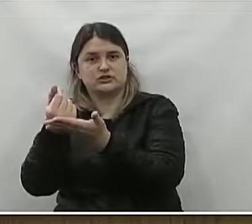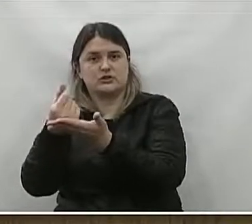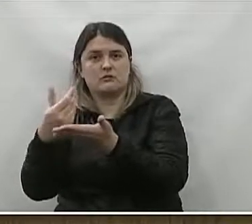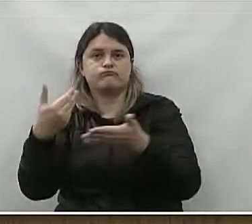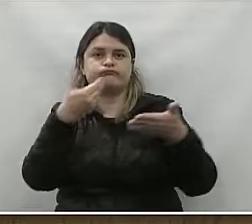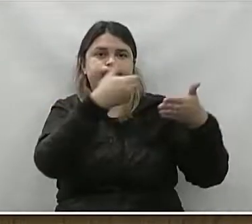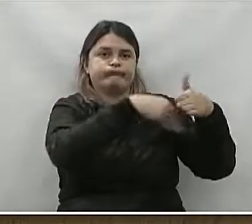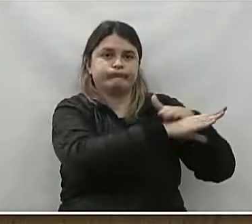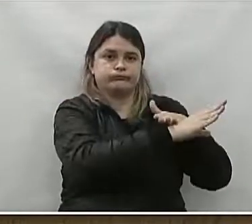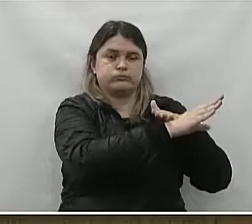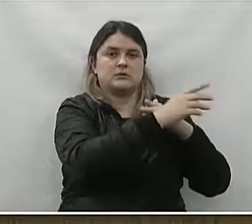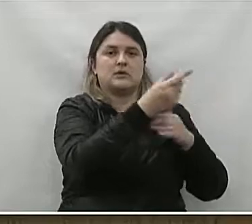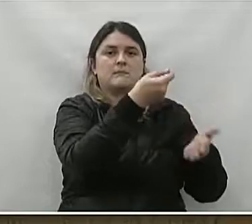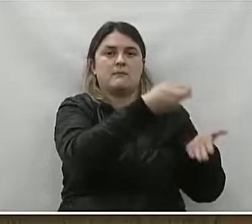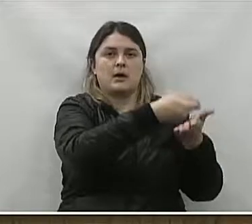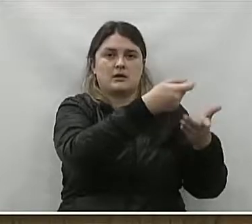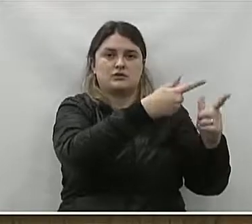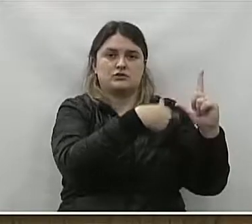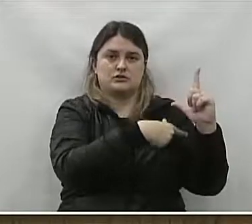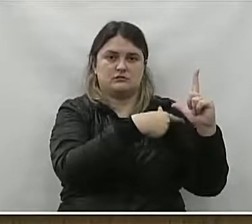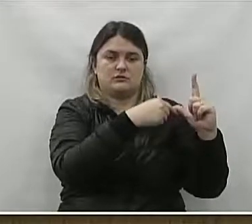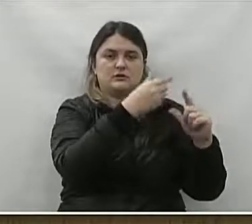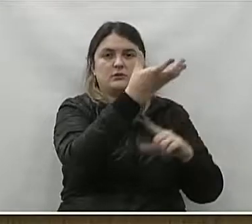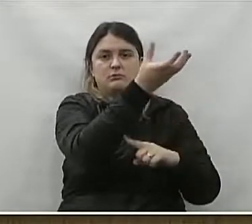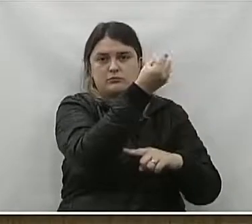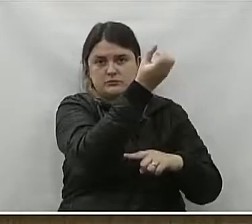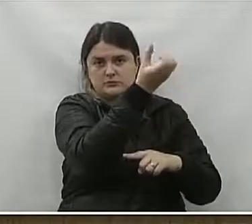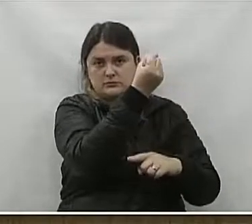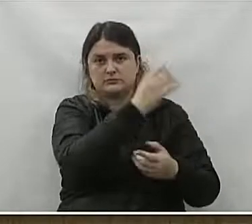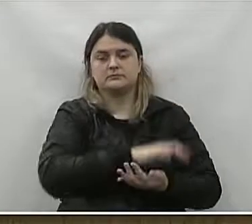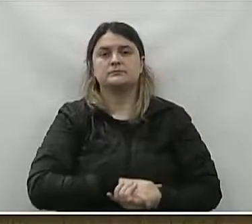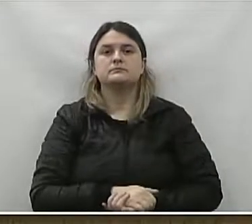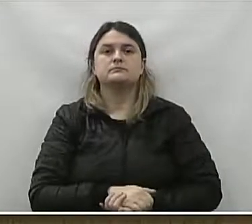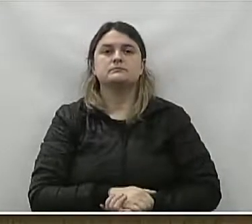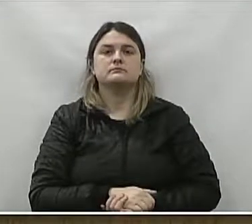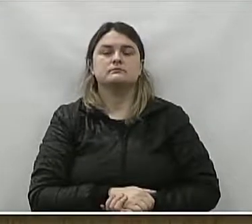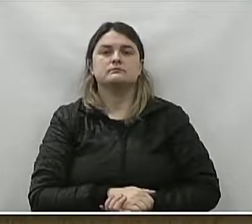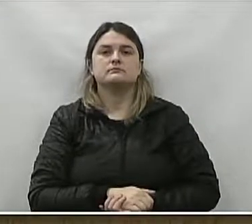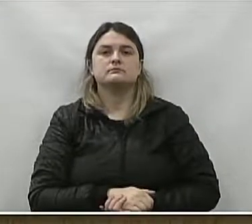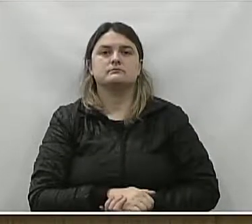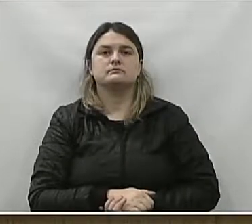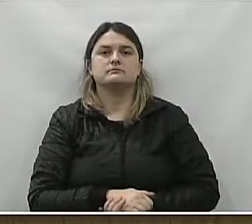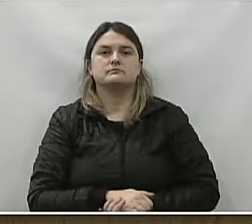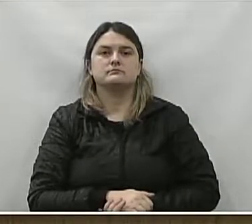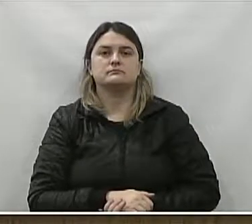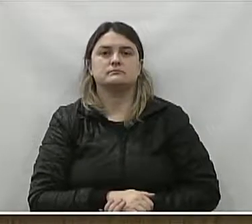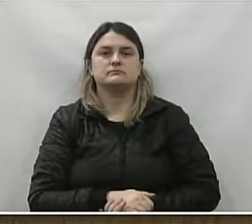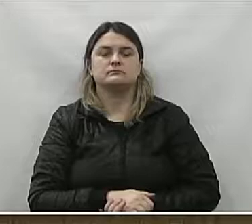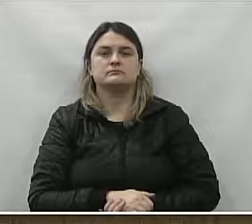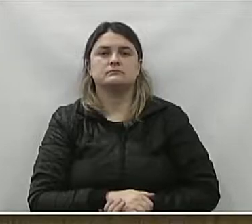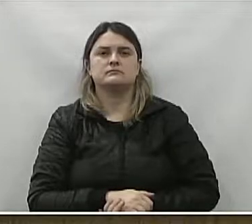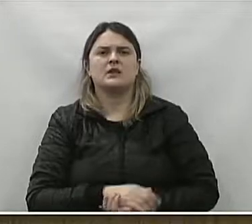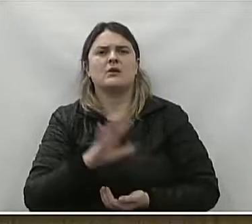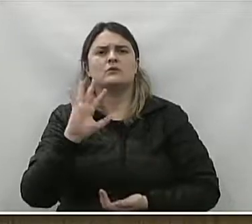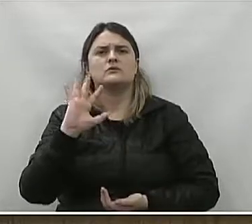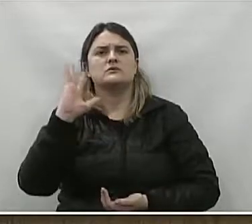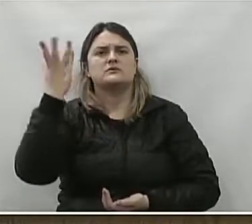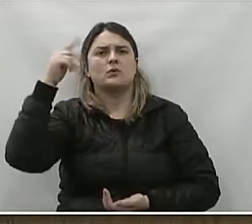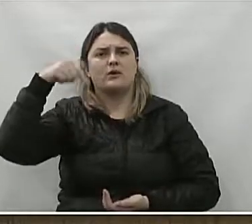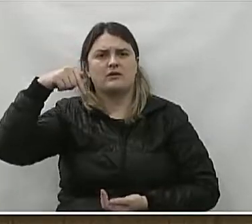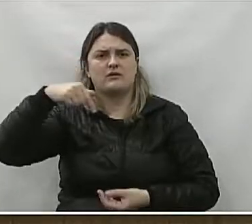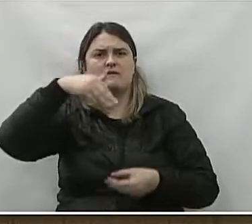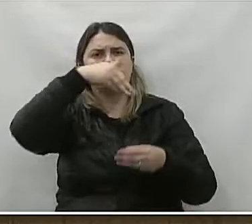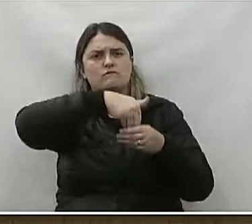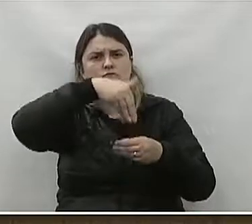com certeza será revertido para o fundo e nós tivemos aqui votação